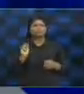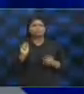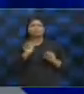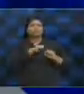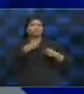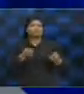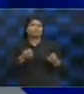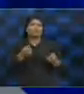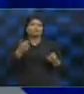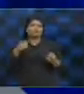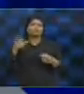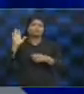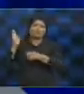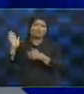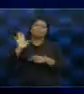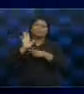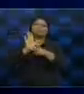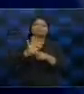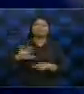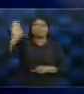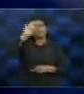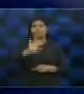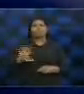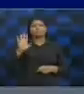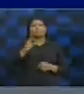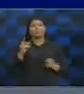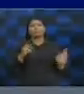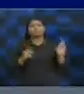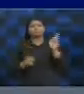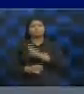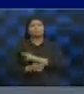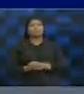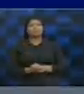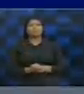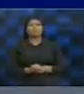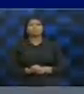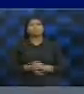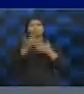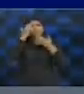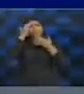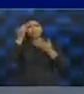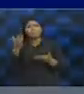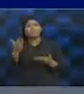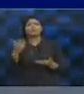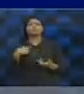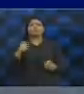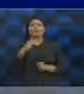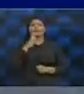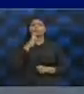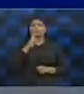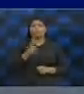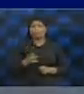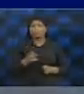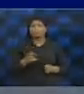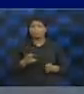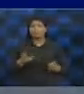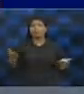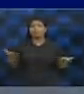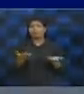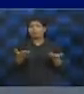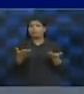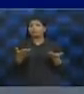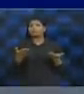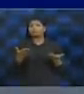contra o desemprego. 2 minutos. Eu agradeço a oportunidade de responder e lembrando que nesse período da crise